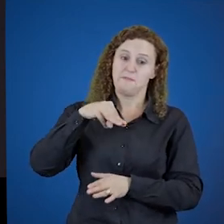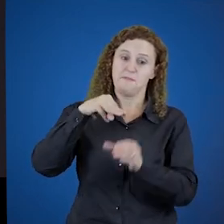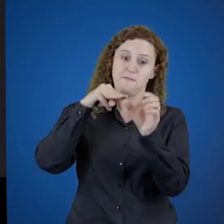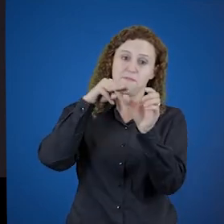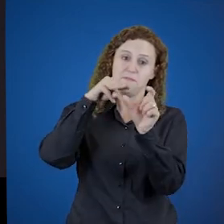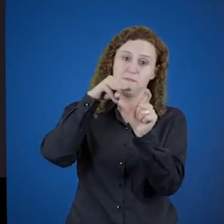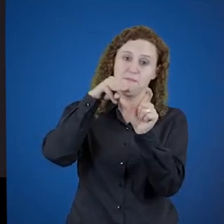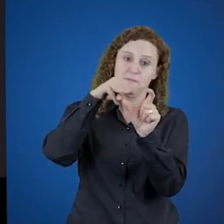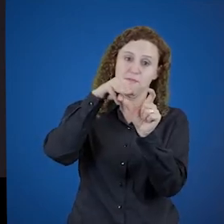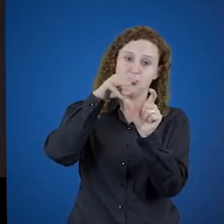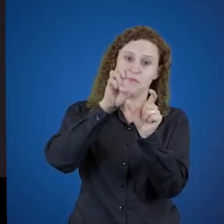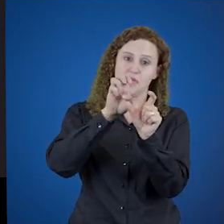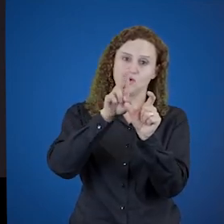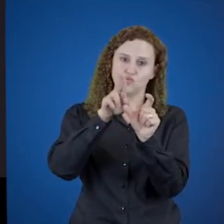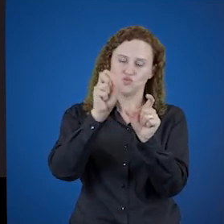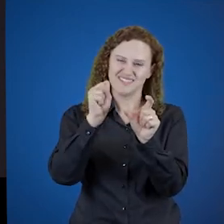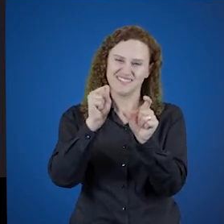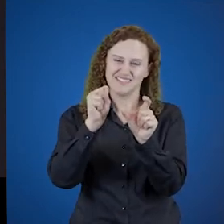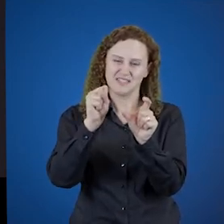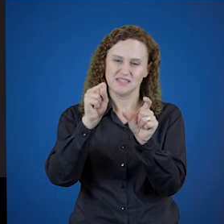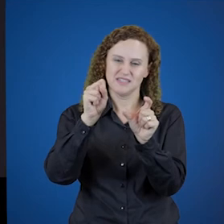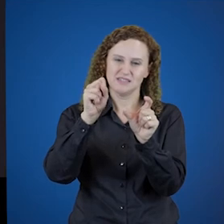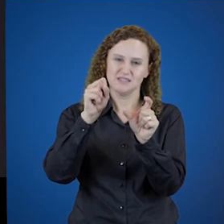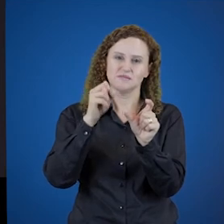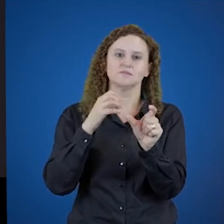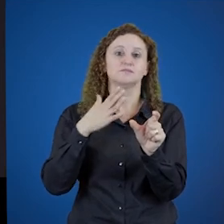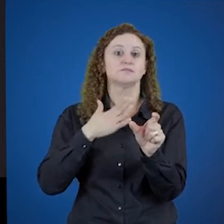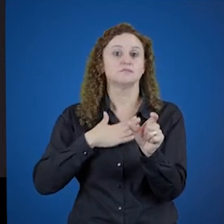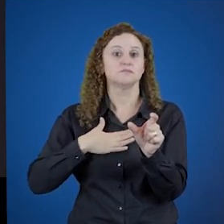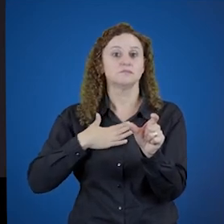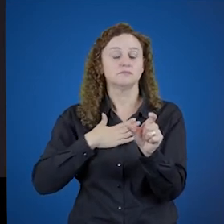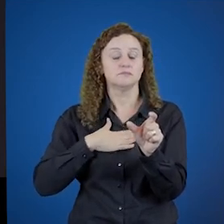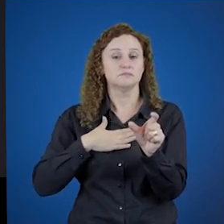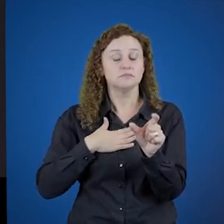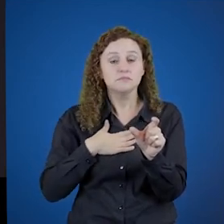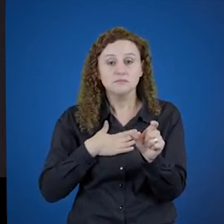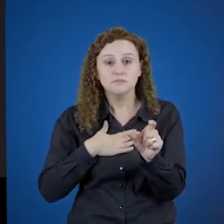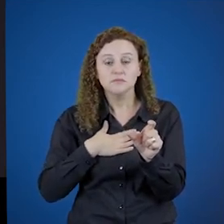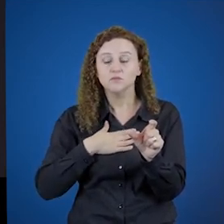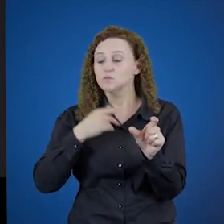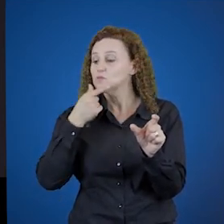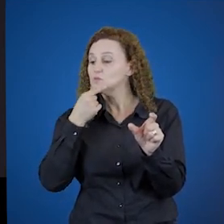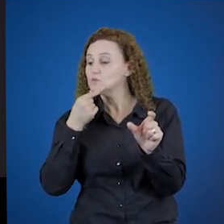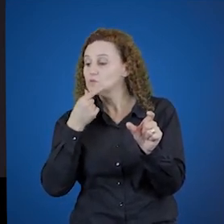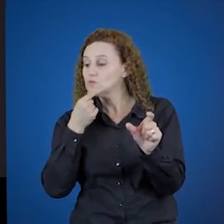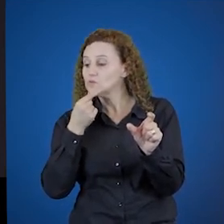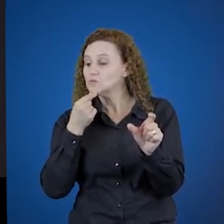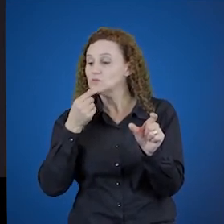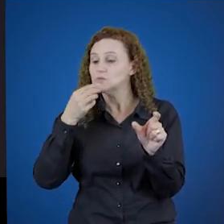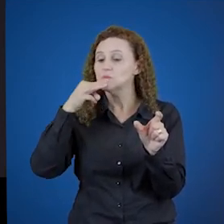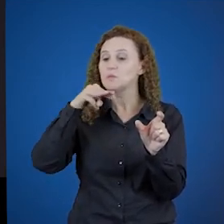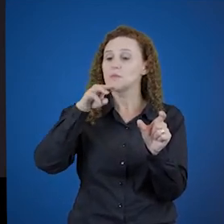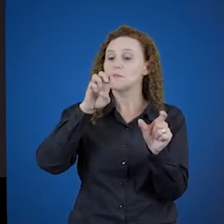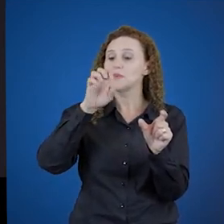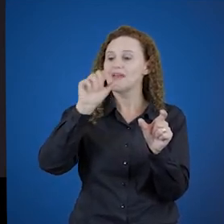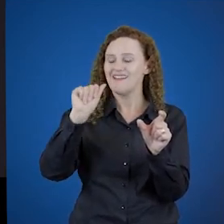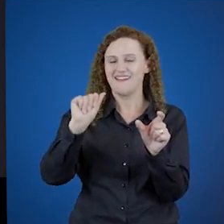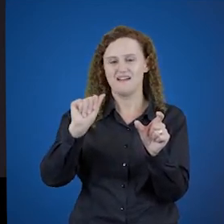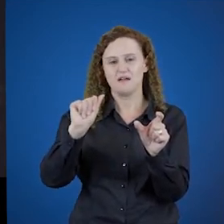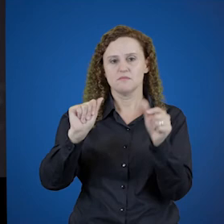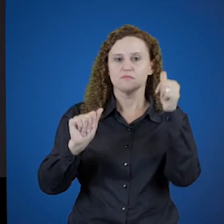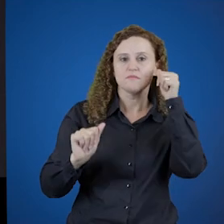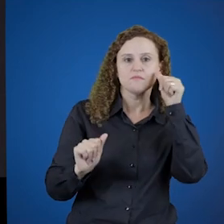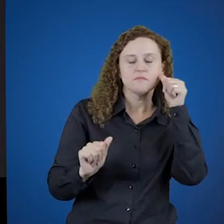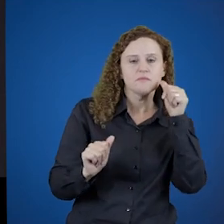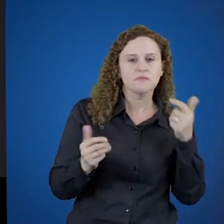e eu meia meu meus eu vou usar para o masculino o